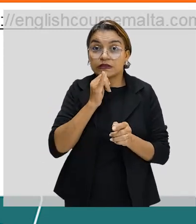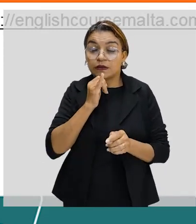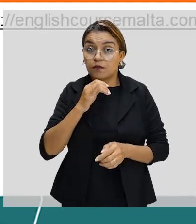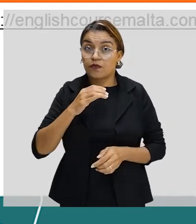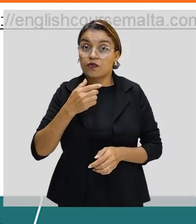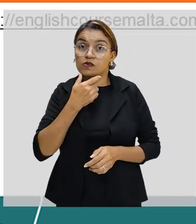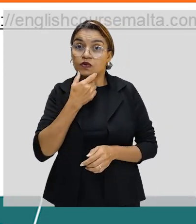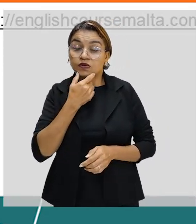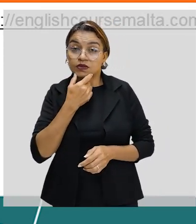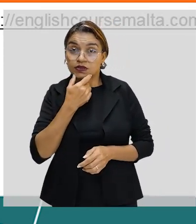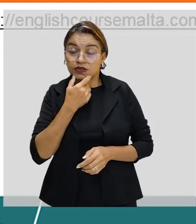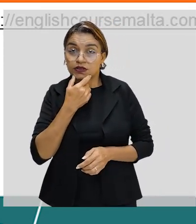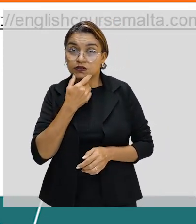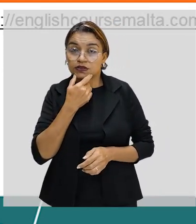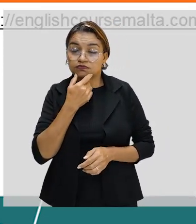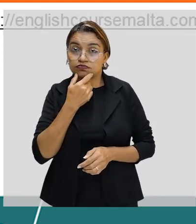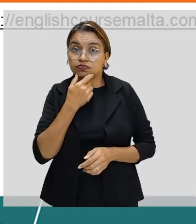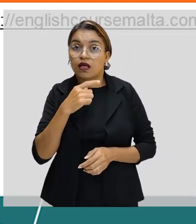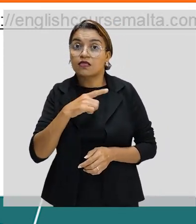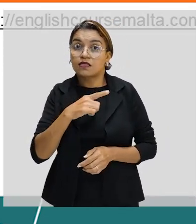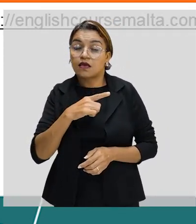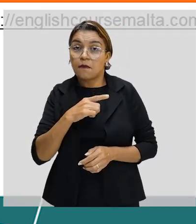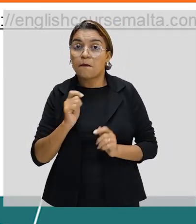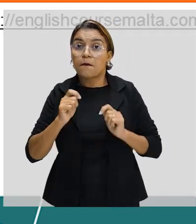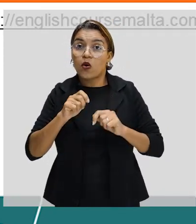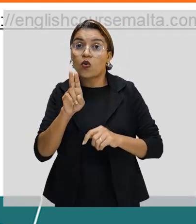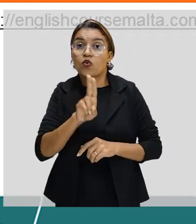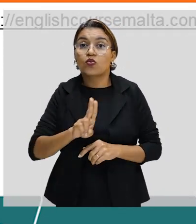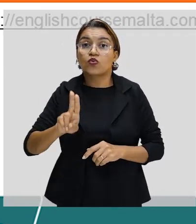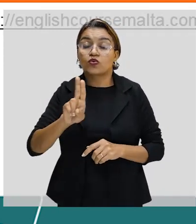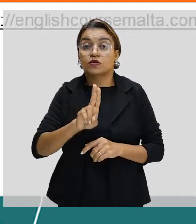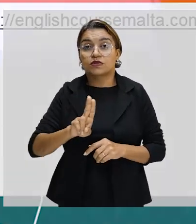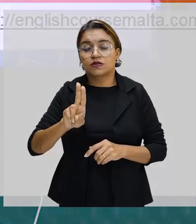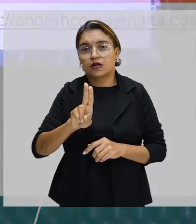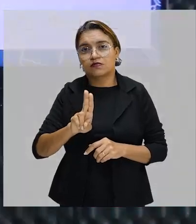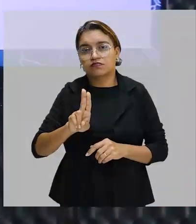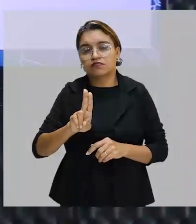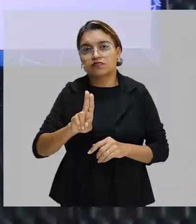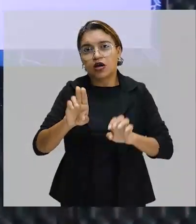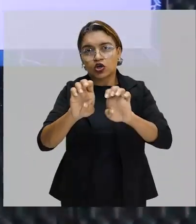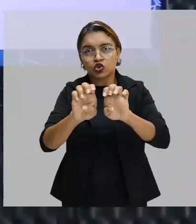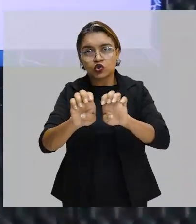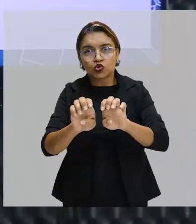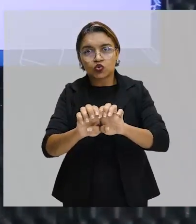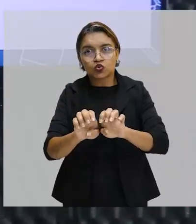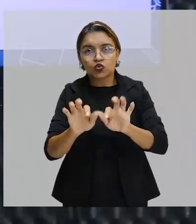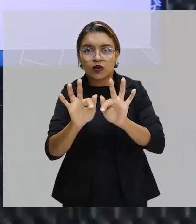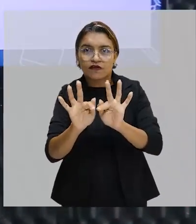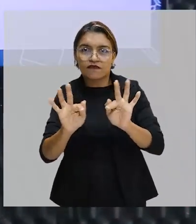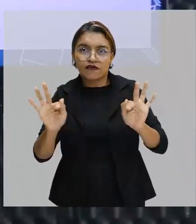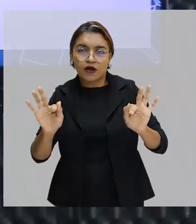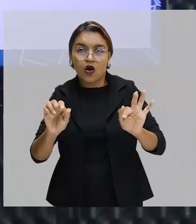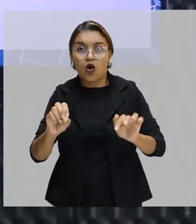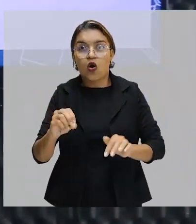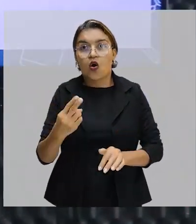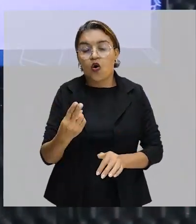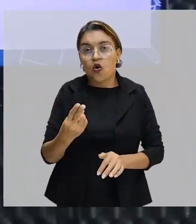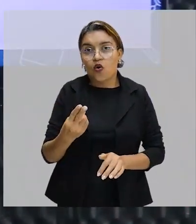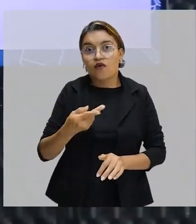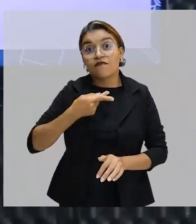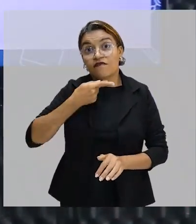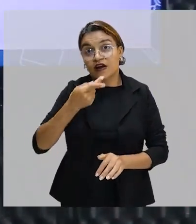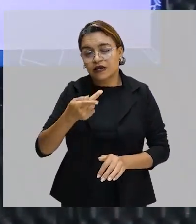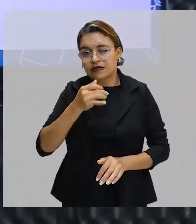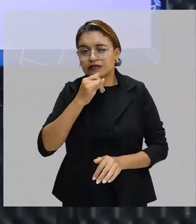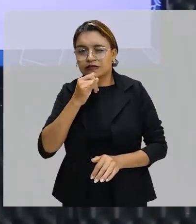possui de você diminuir o tamanho da construção que você faz, tanto da escrita quanto da